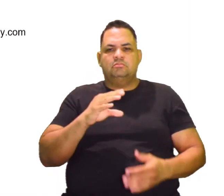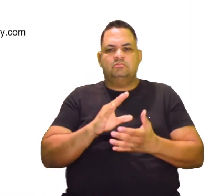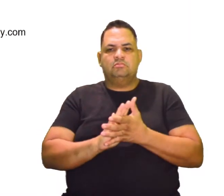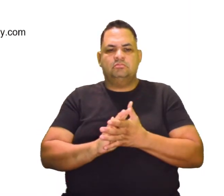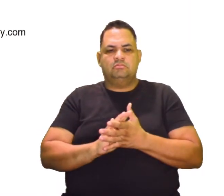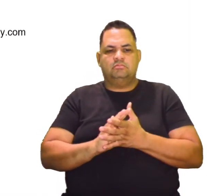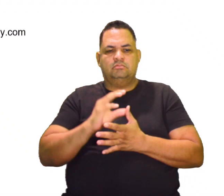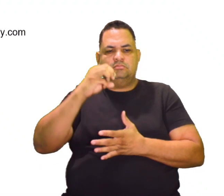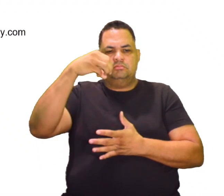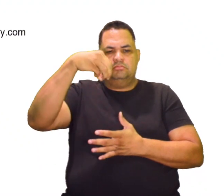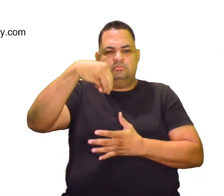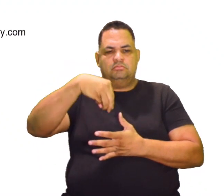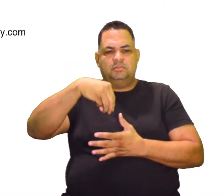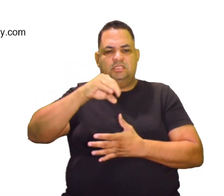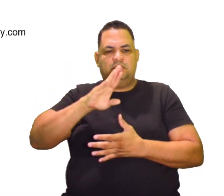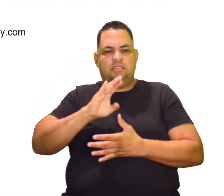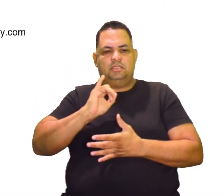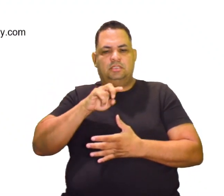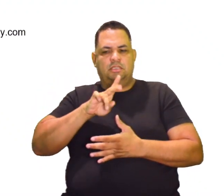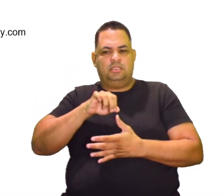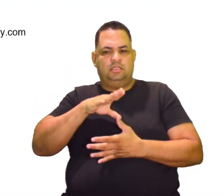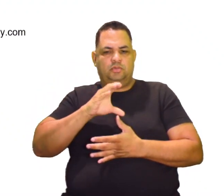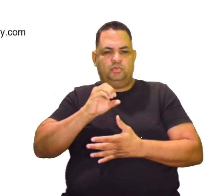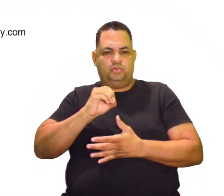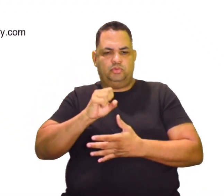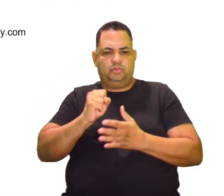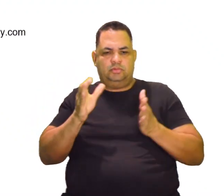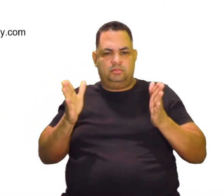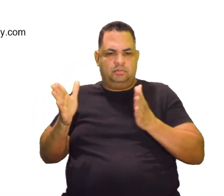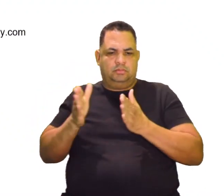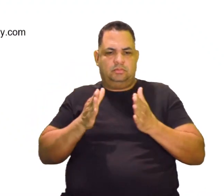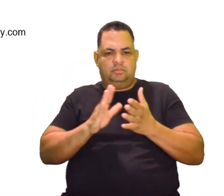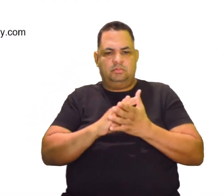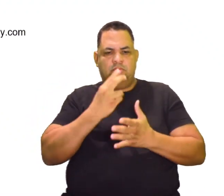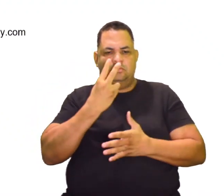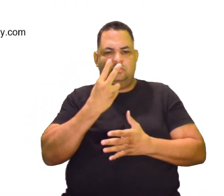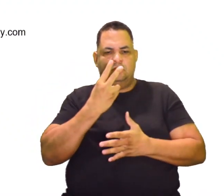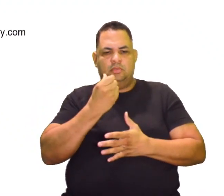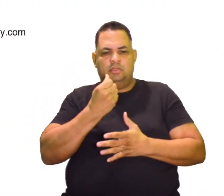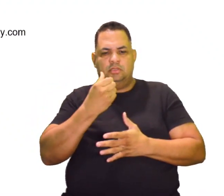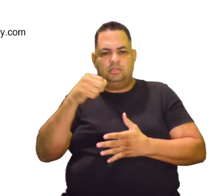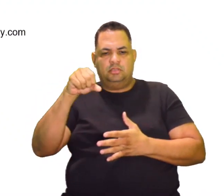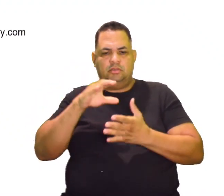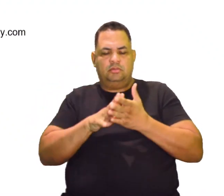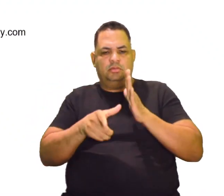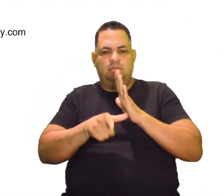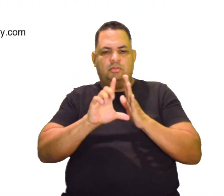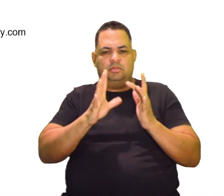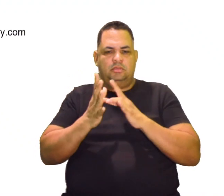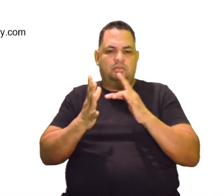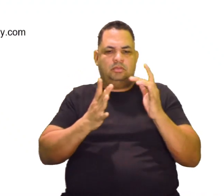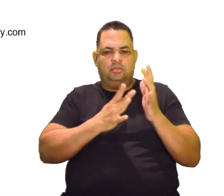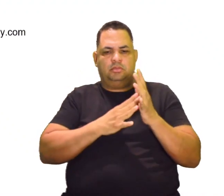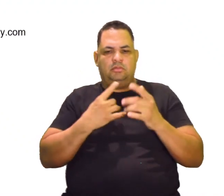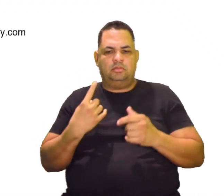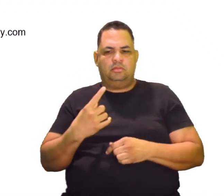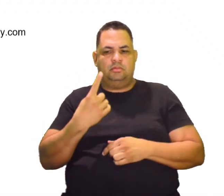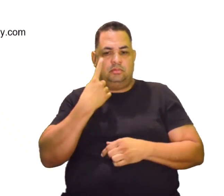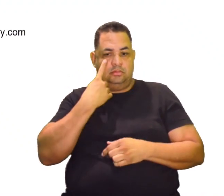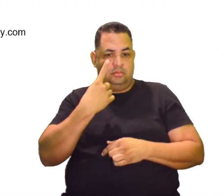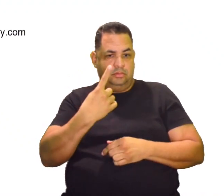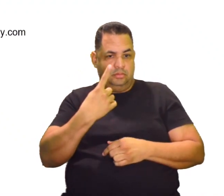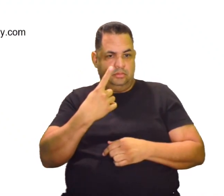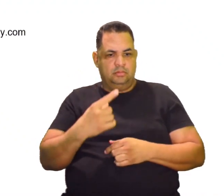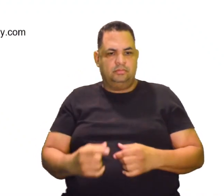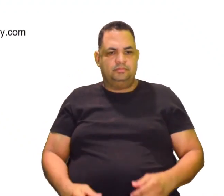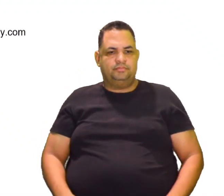Miquerinos, período aí de 2690 a.C., nós podemos observar